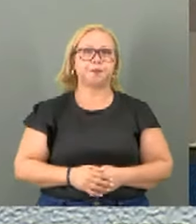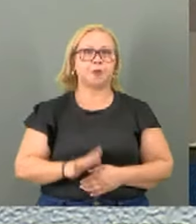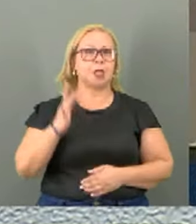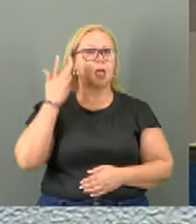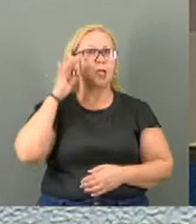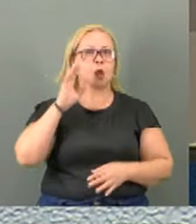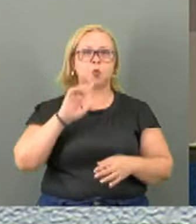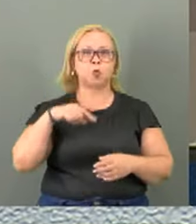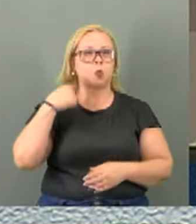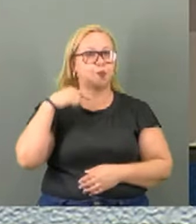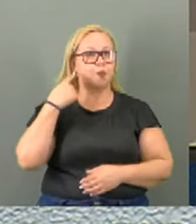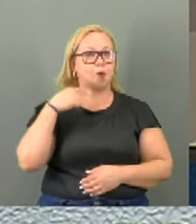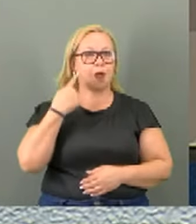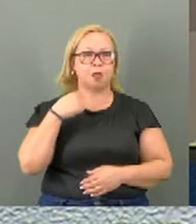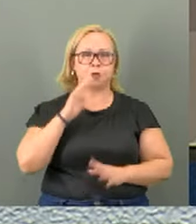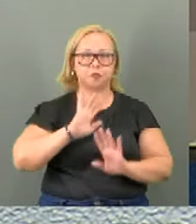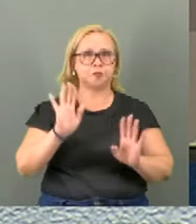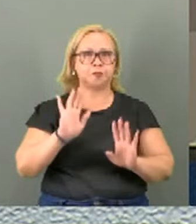advogado.